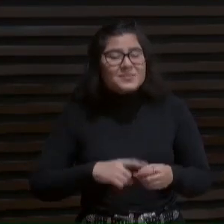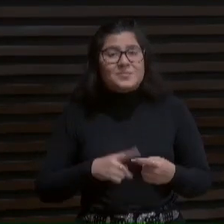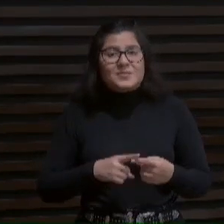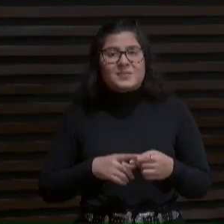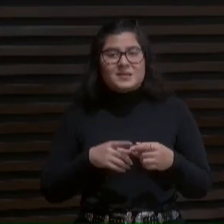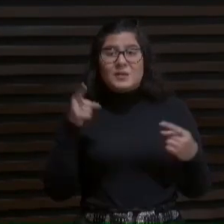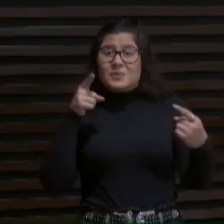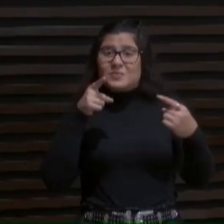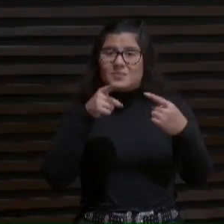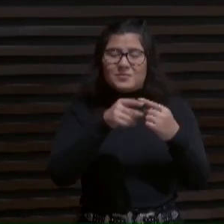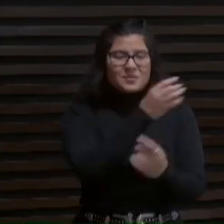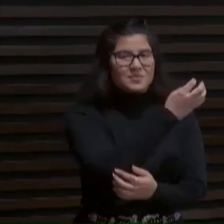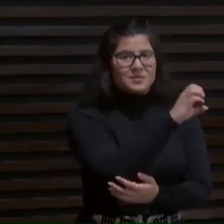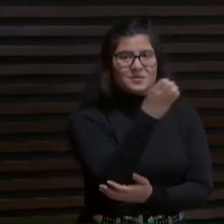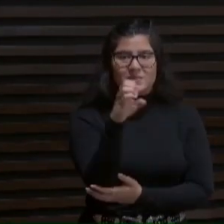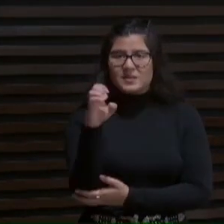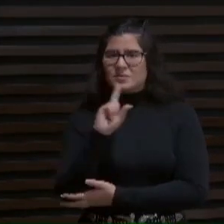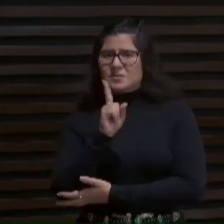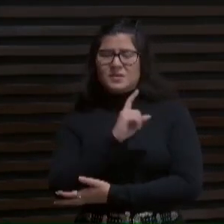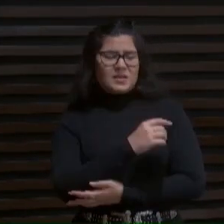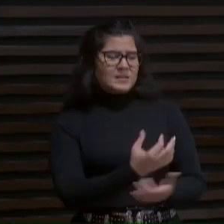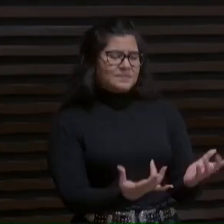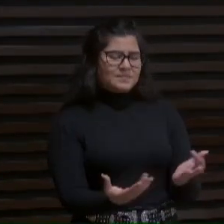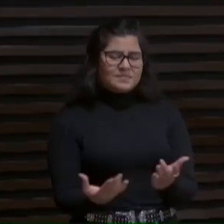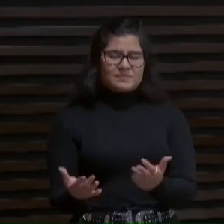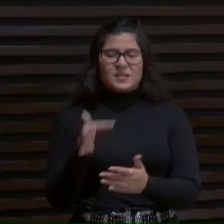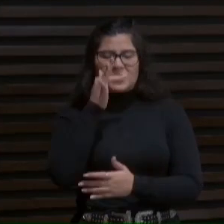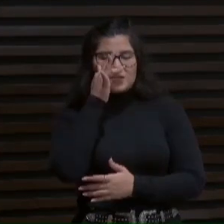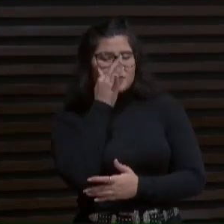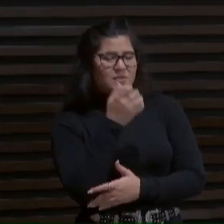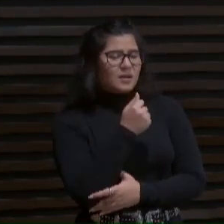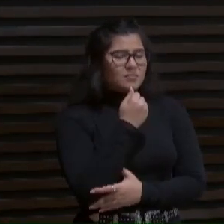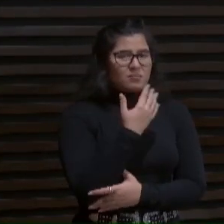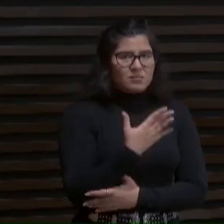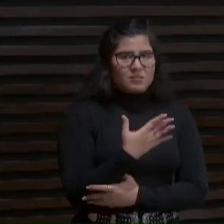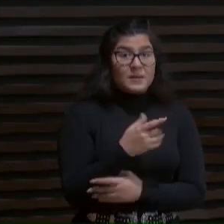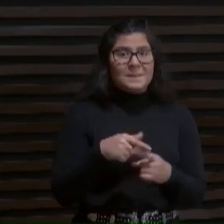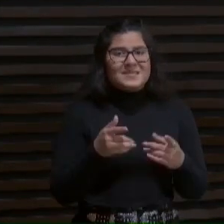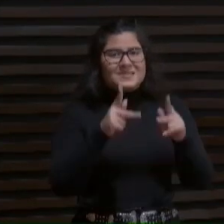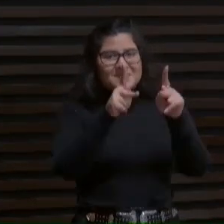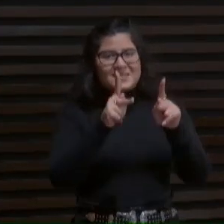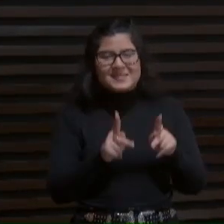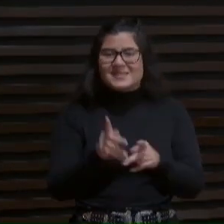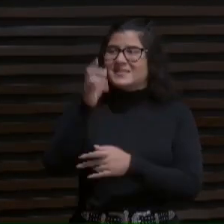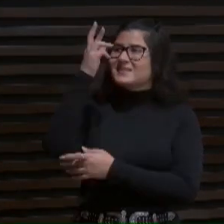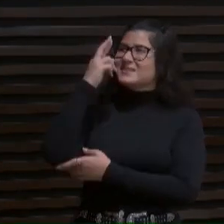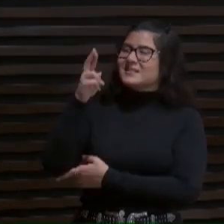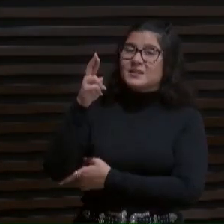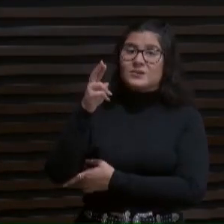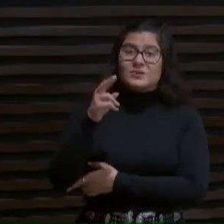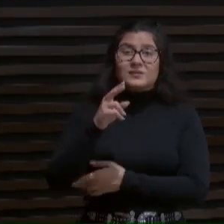foco do Éden, gente, não é o jardim bem plantado e regado, é a presença do Senhor. Éden, em hebraico,